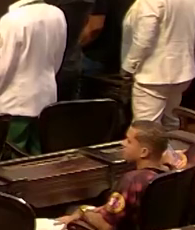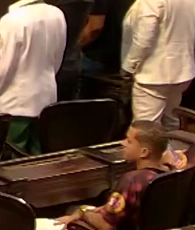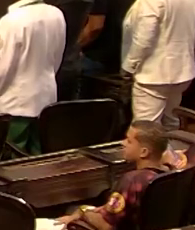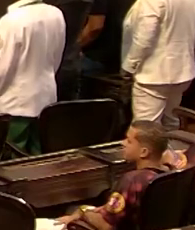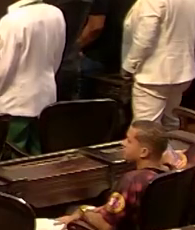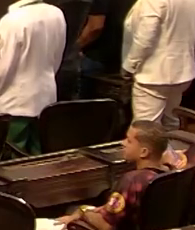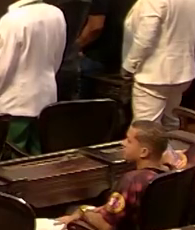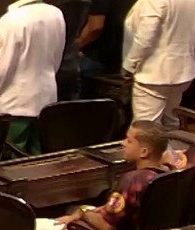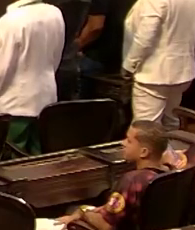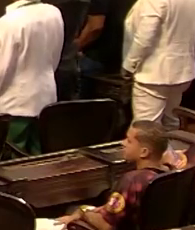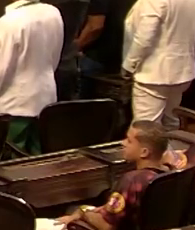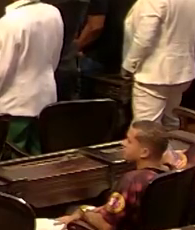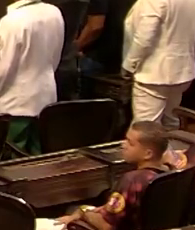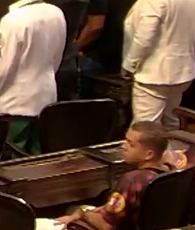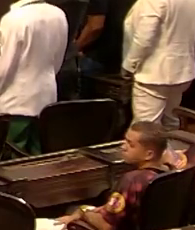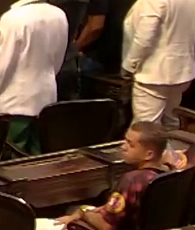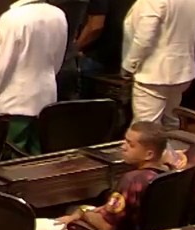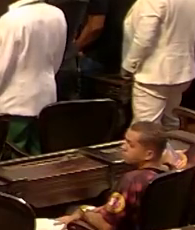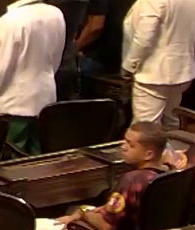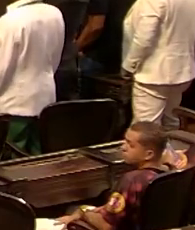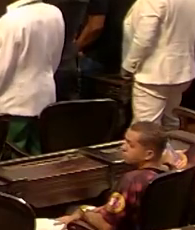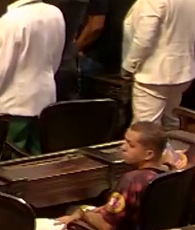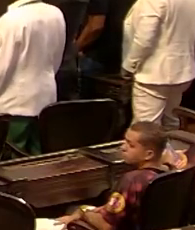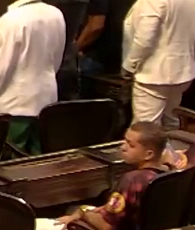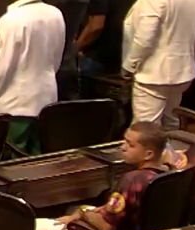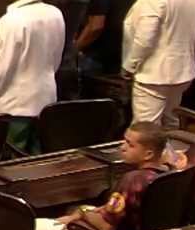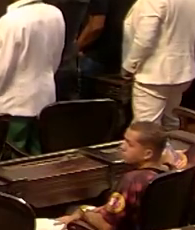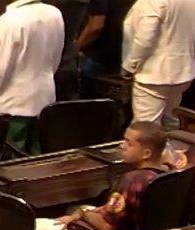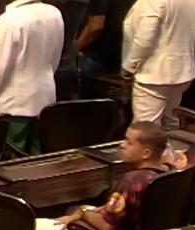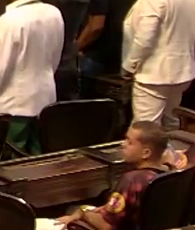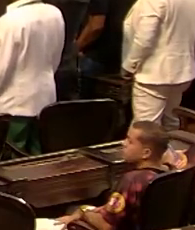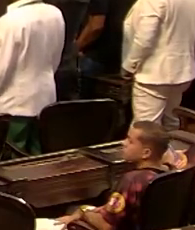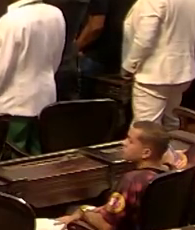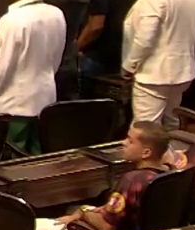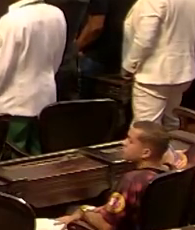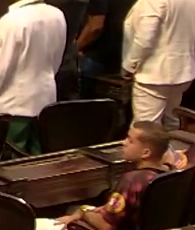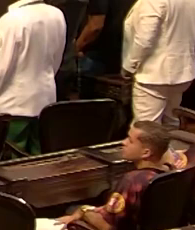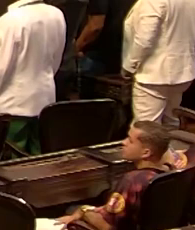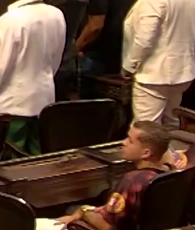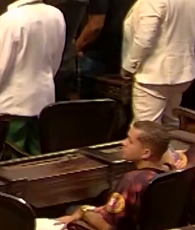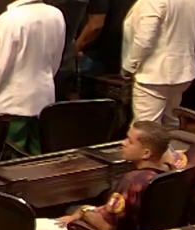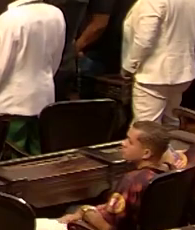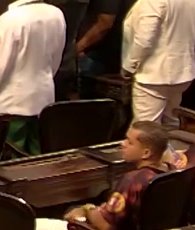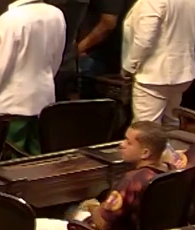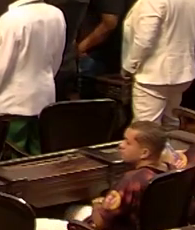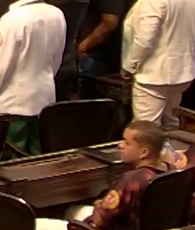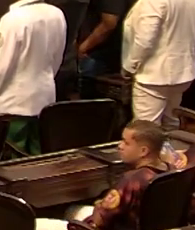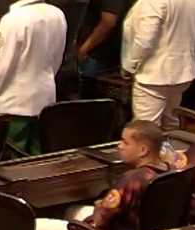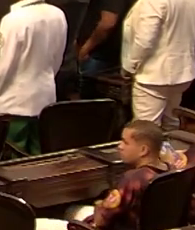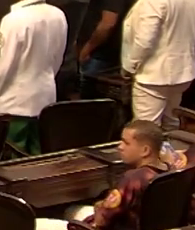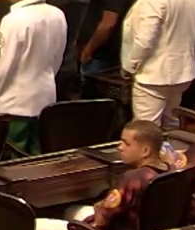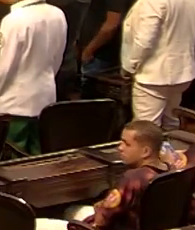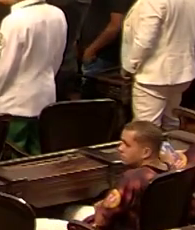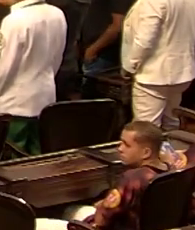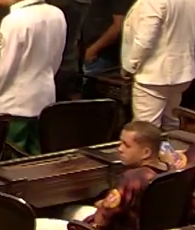febril. Brasil, essas ondas verdes matas, cachoeiras e cascadas, e o